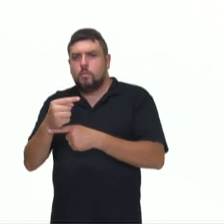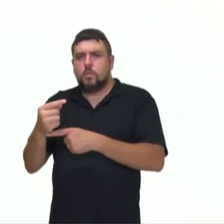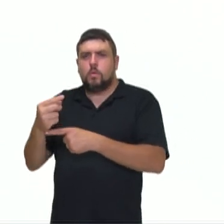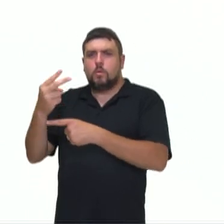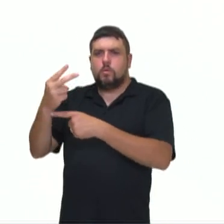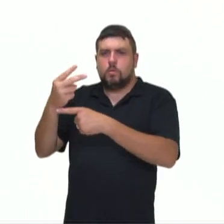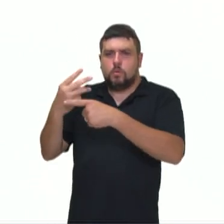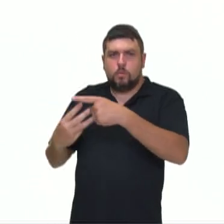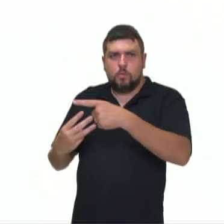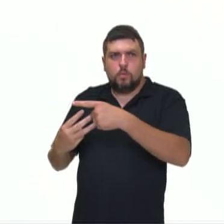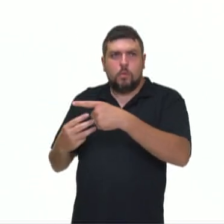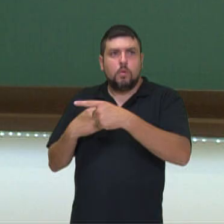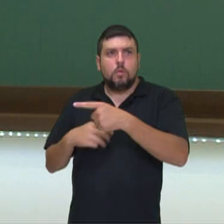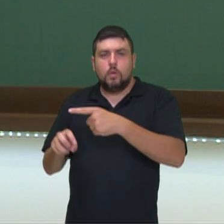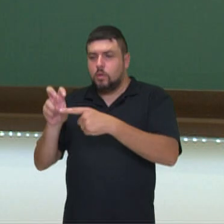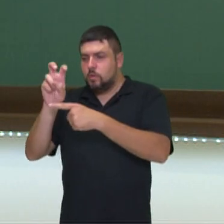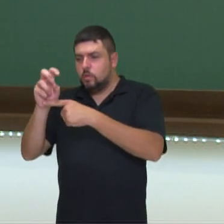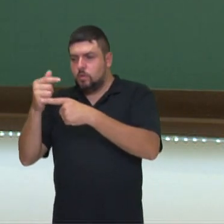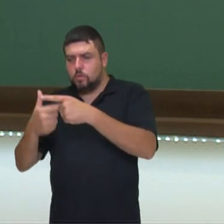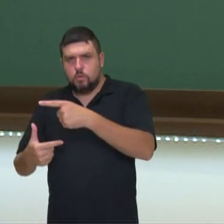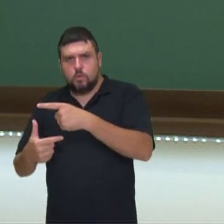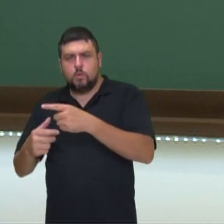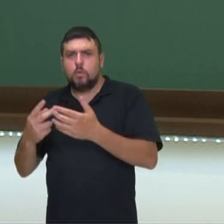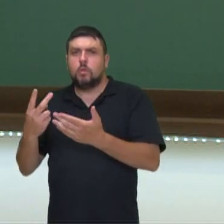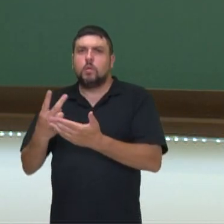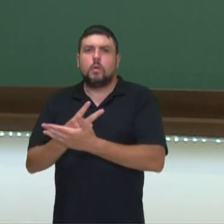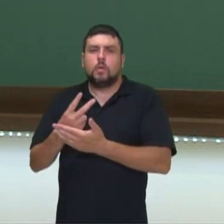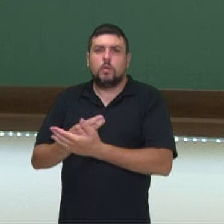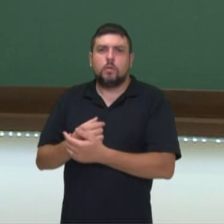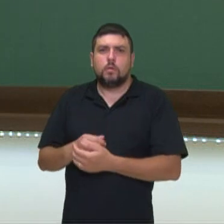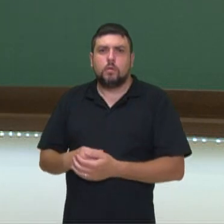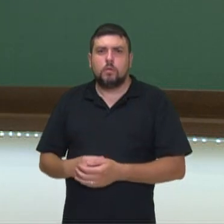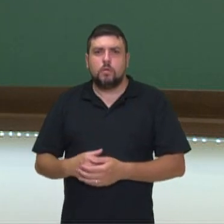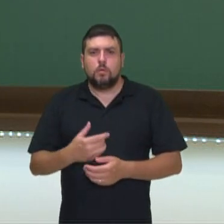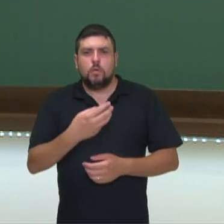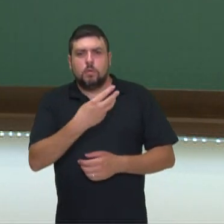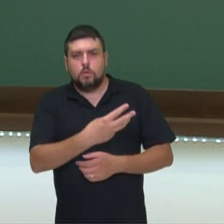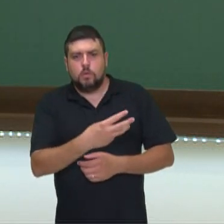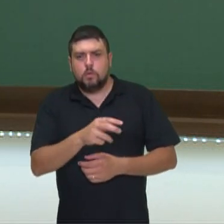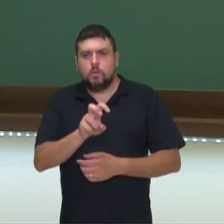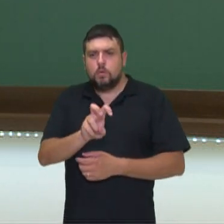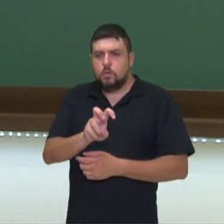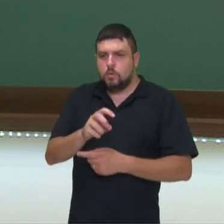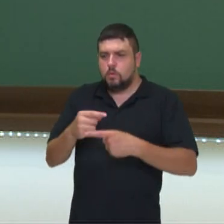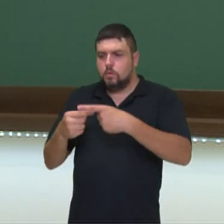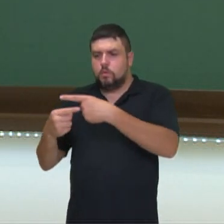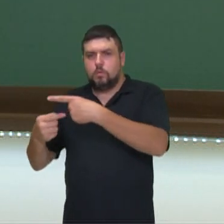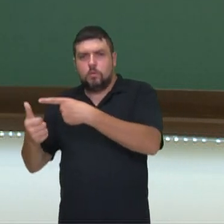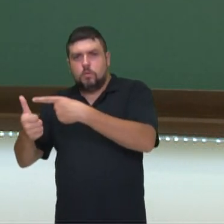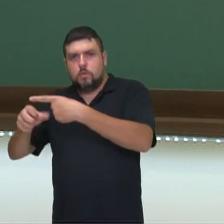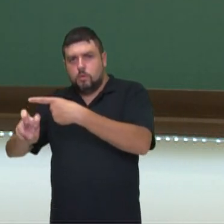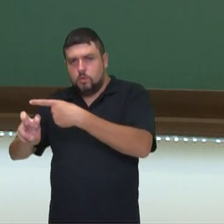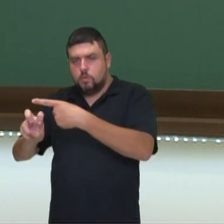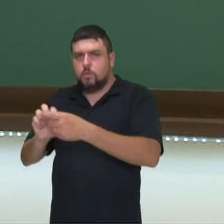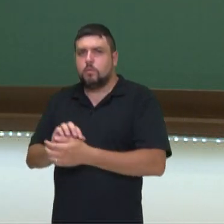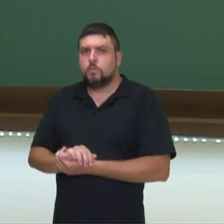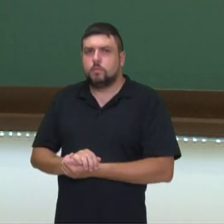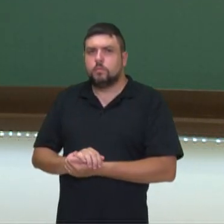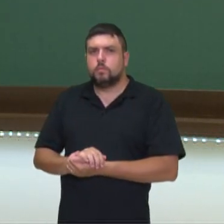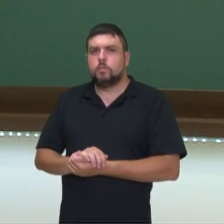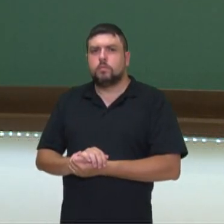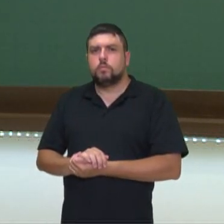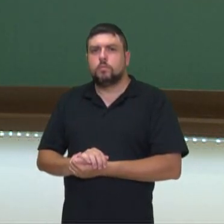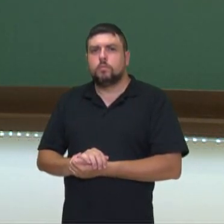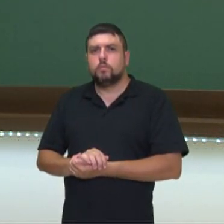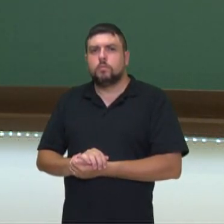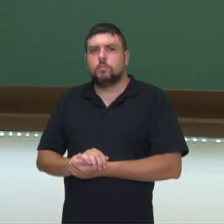2. Tá errado, não posso fazer isso. MMC de 3 e 5, 15. Primeira coisa.